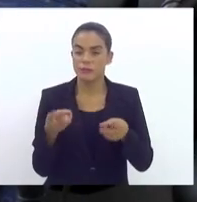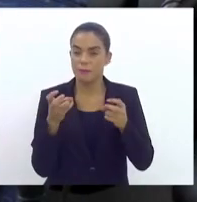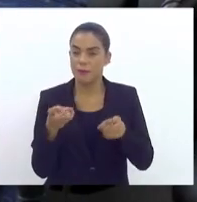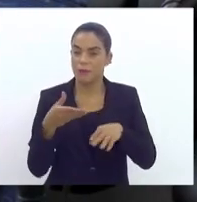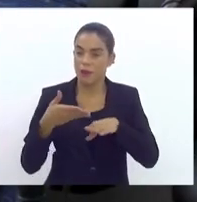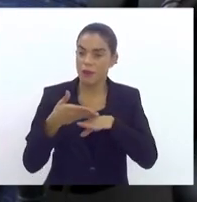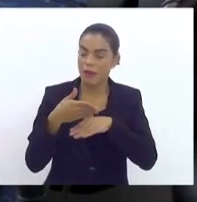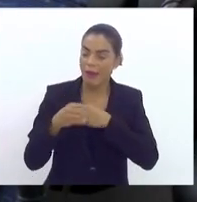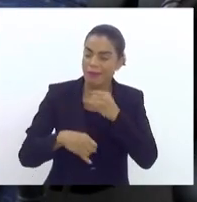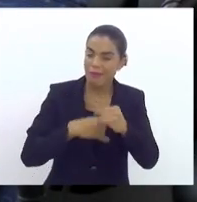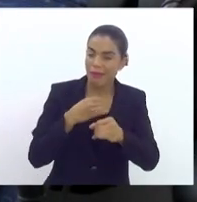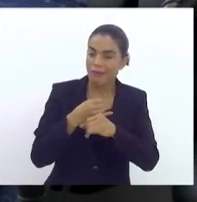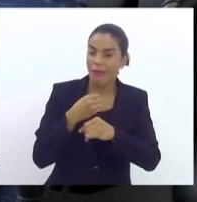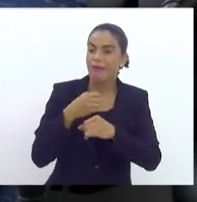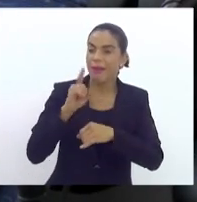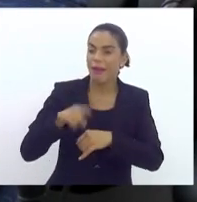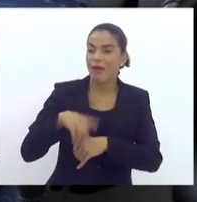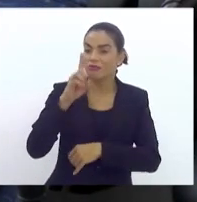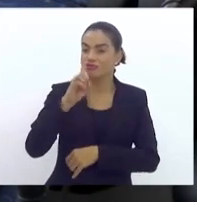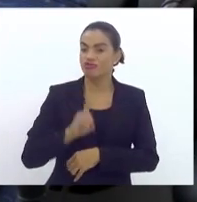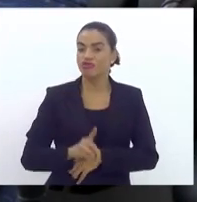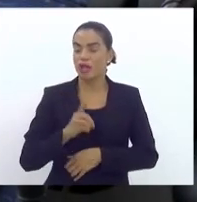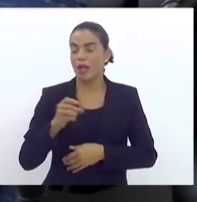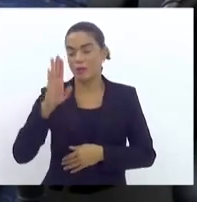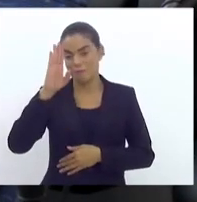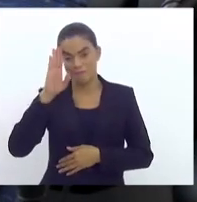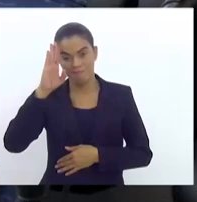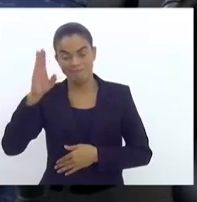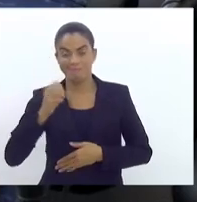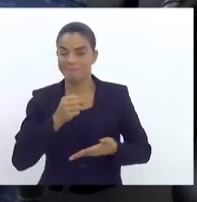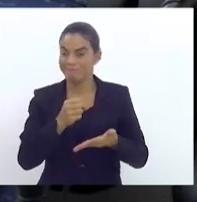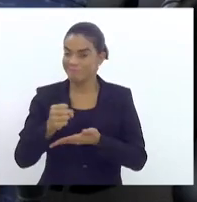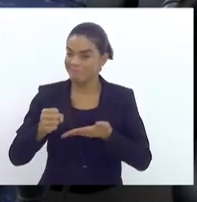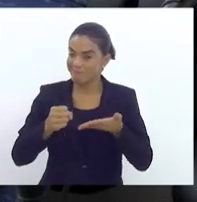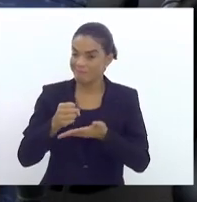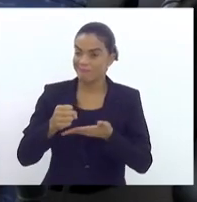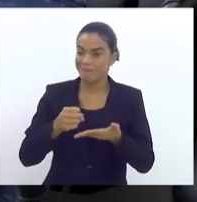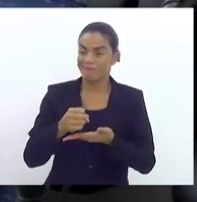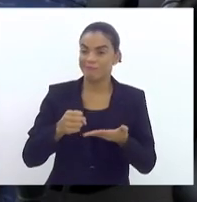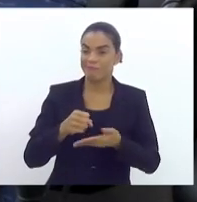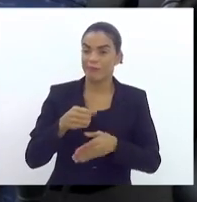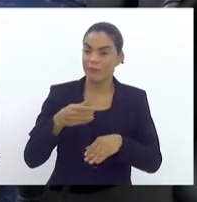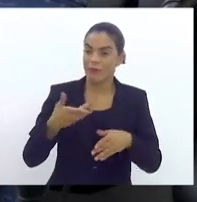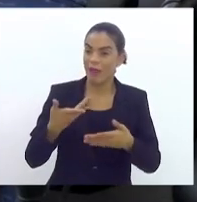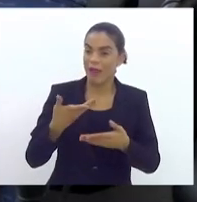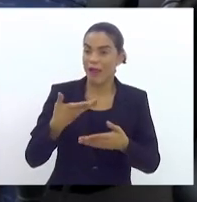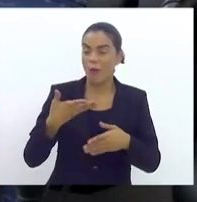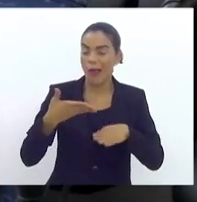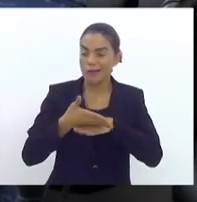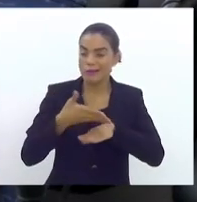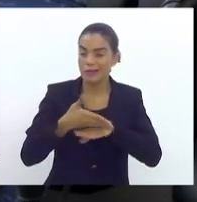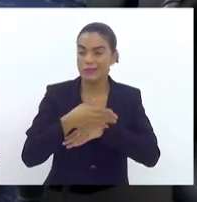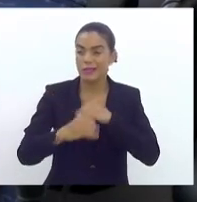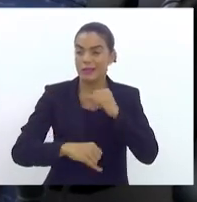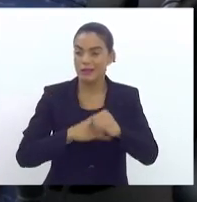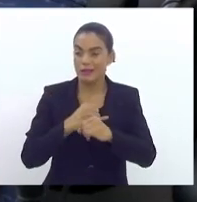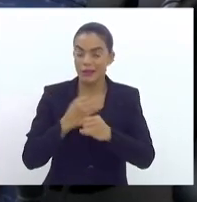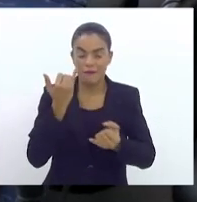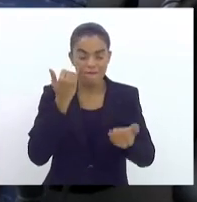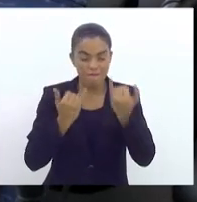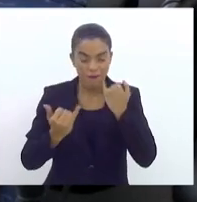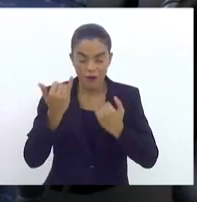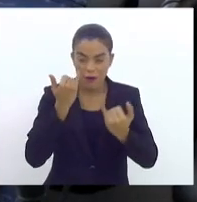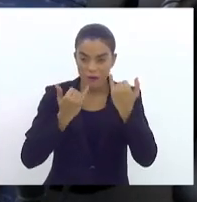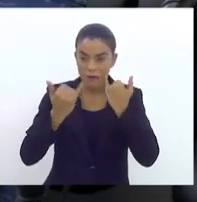à internet hoje basicamente é um direito fundamental o acesso à internet as informações em si